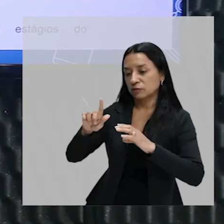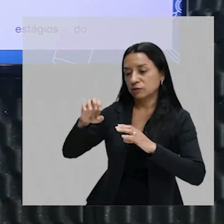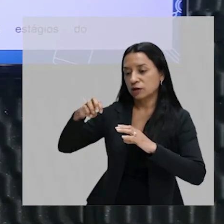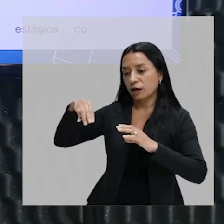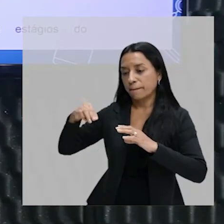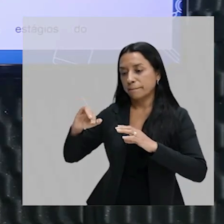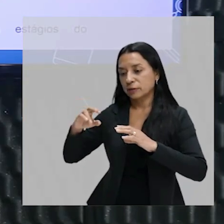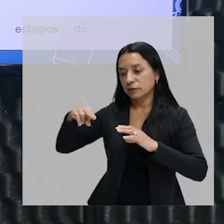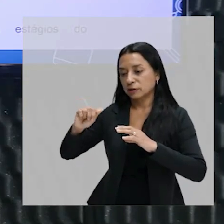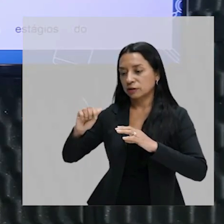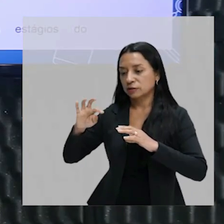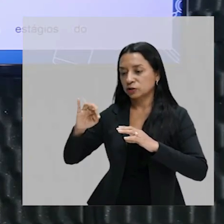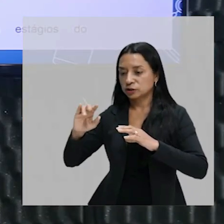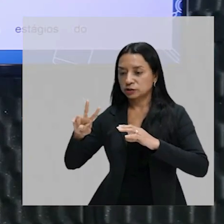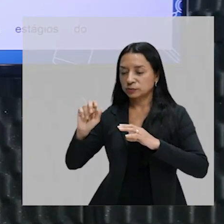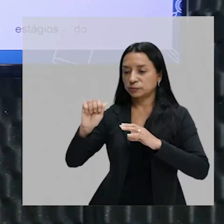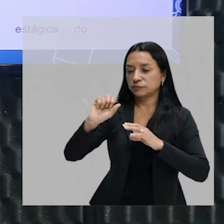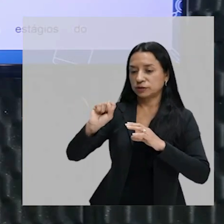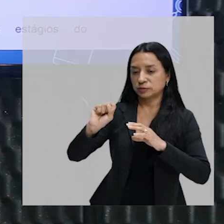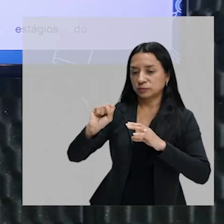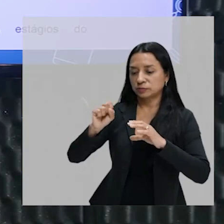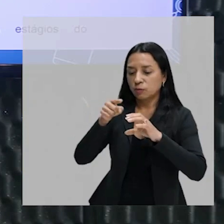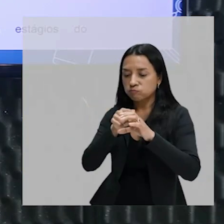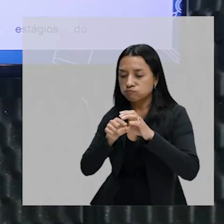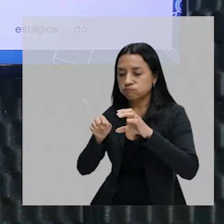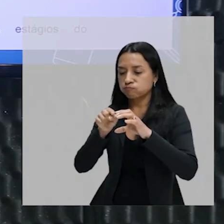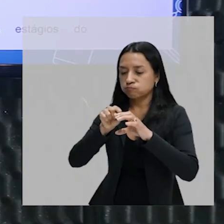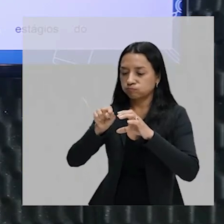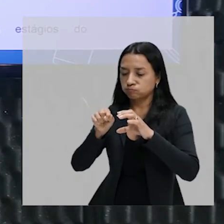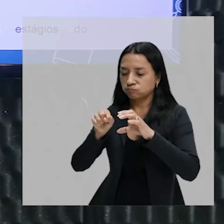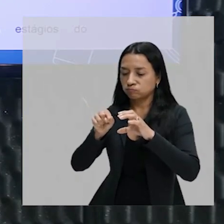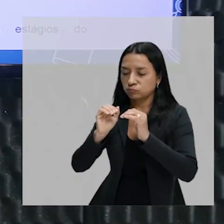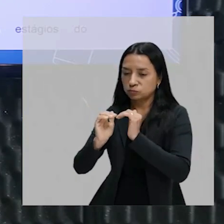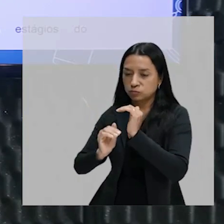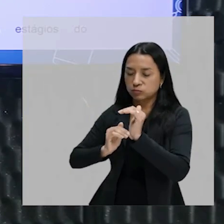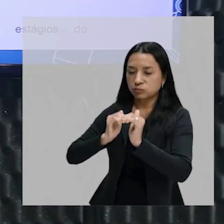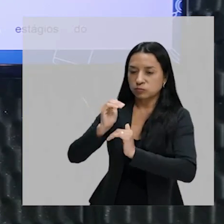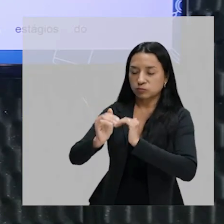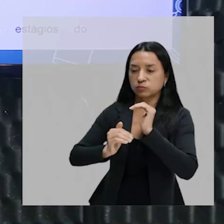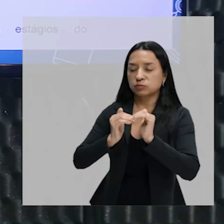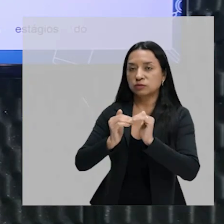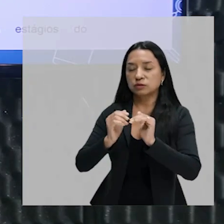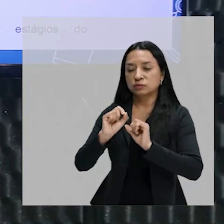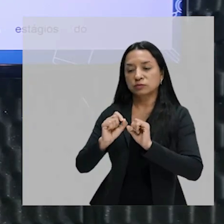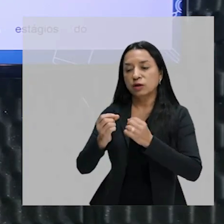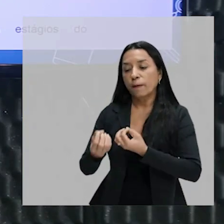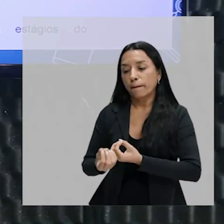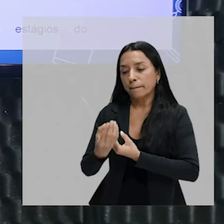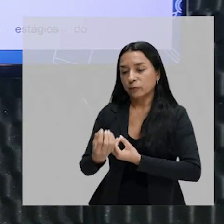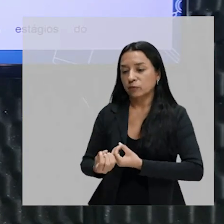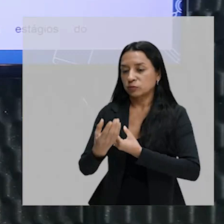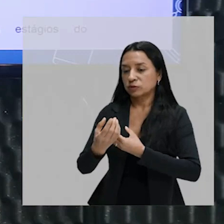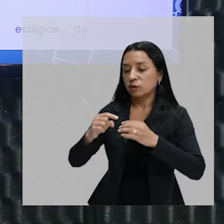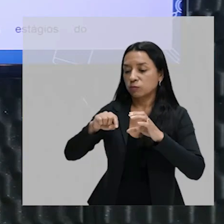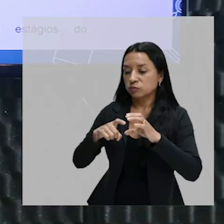formando essas várias camadas são células germinativas que estão em processo de produção do